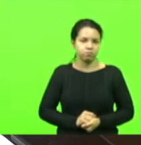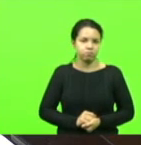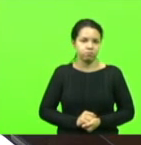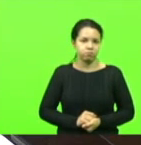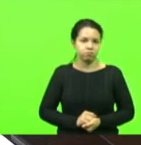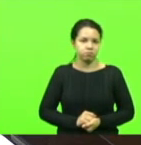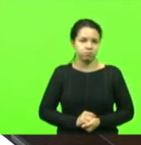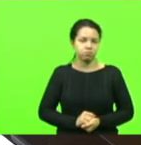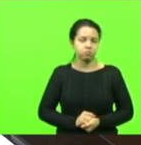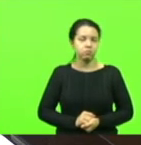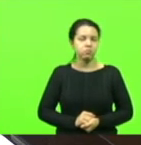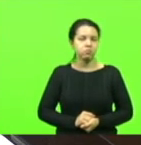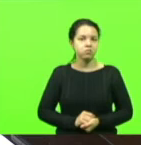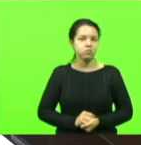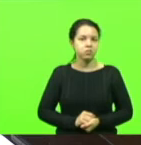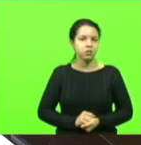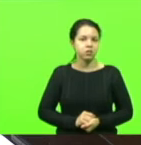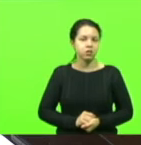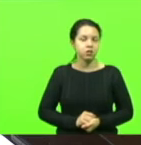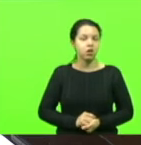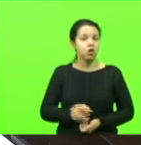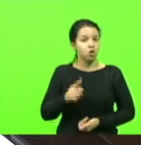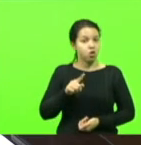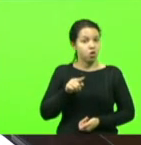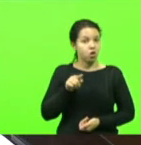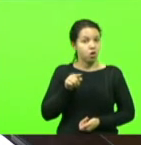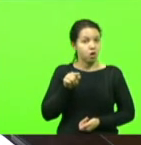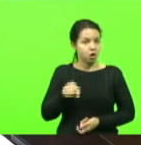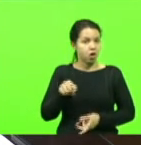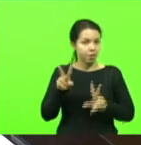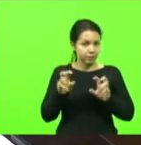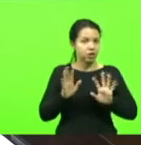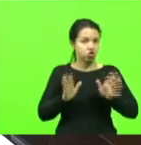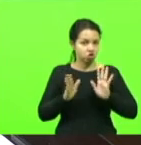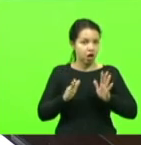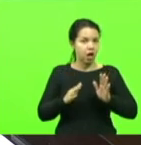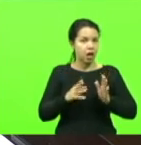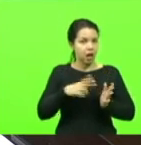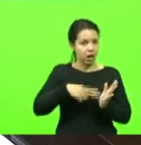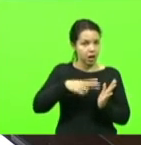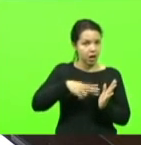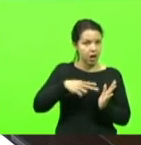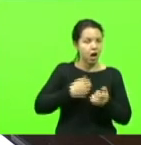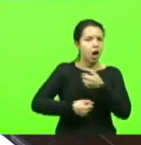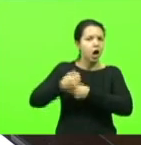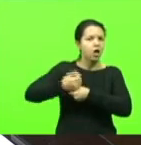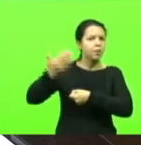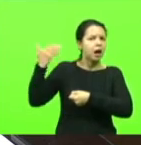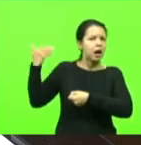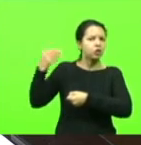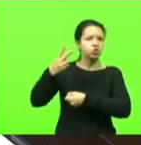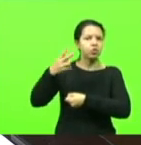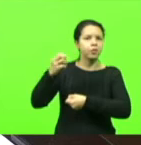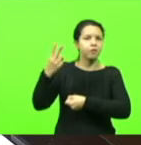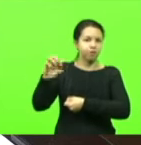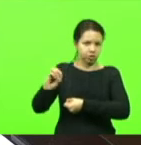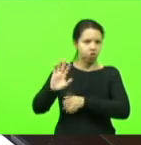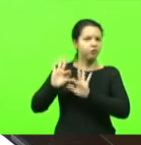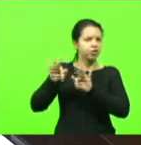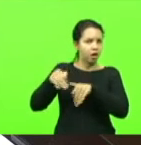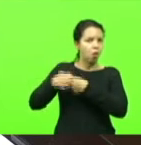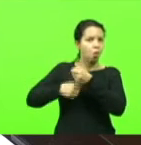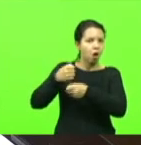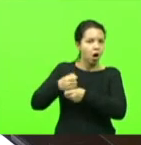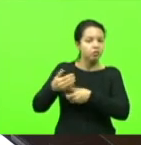e verificamos também essa matéria já já já foi lida em 2020 né no final de